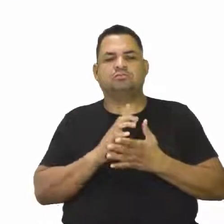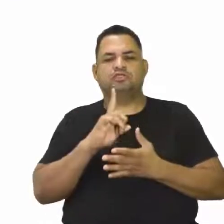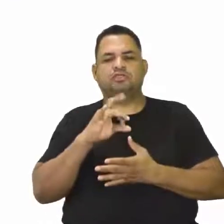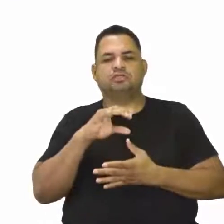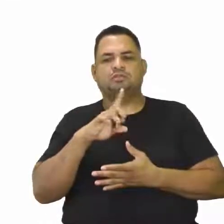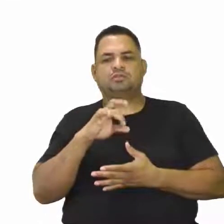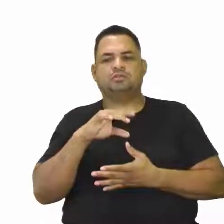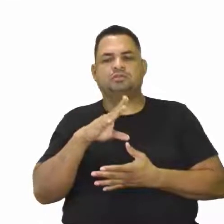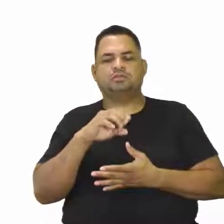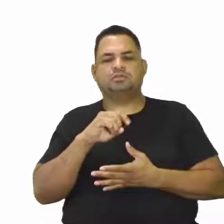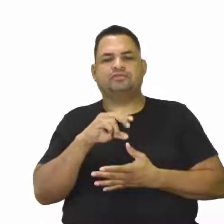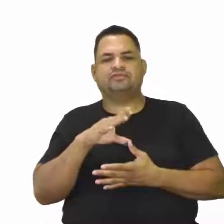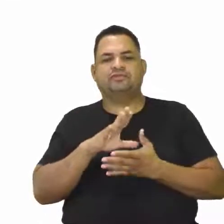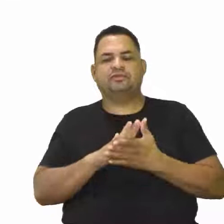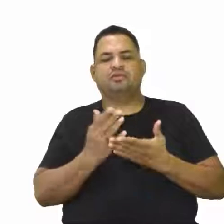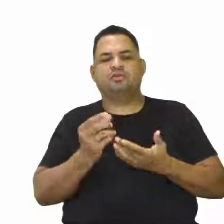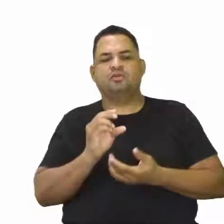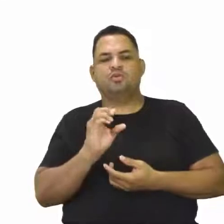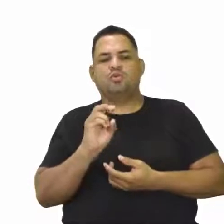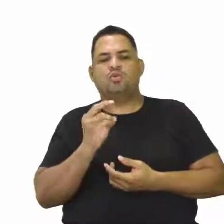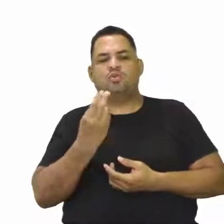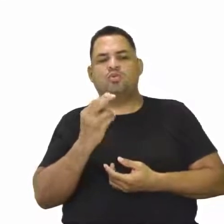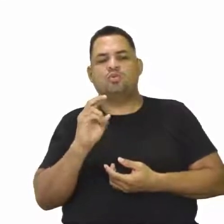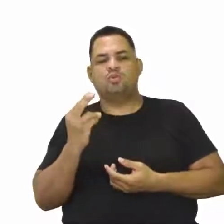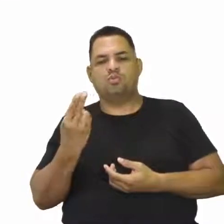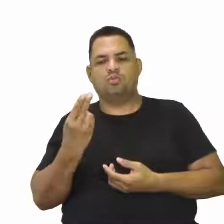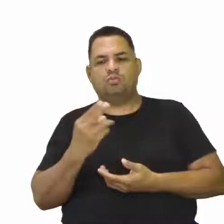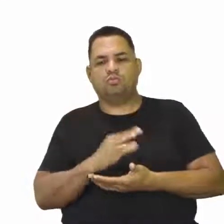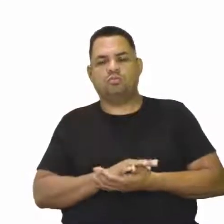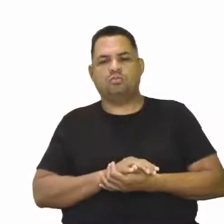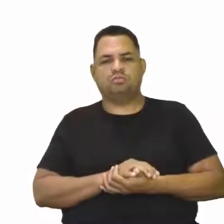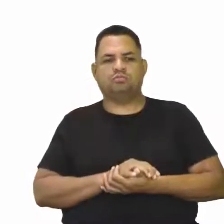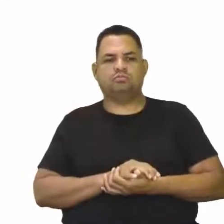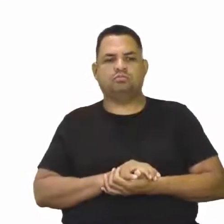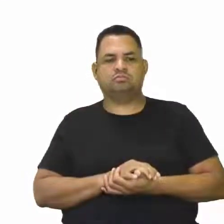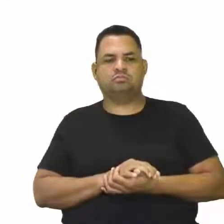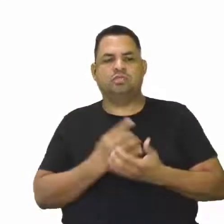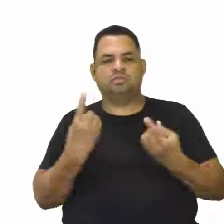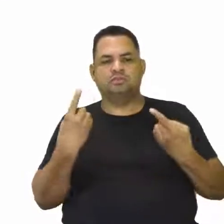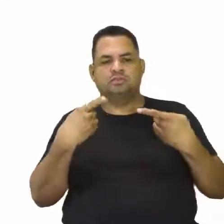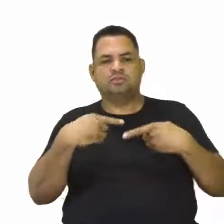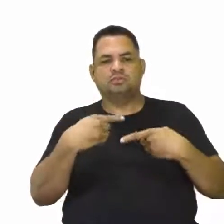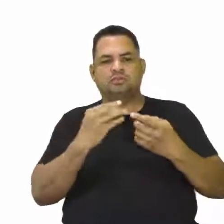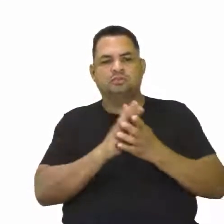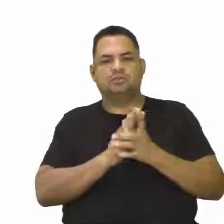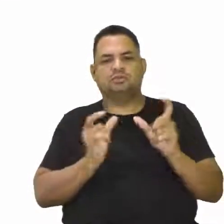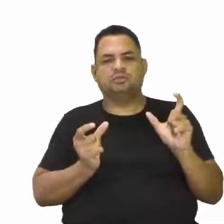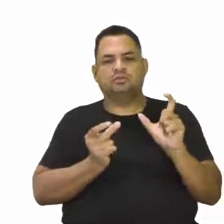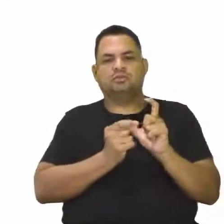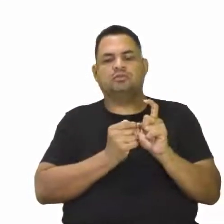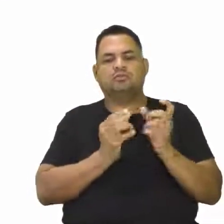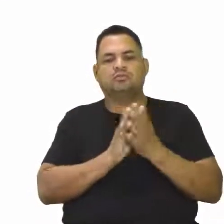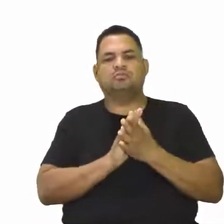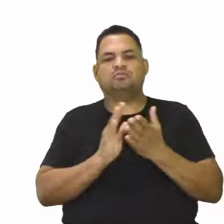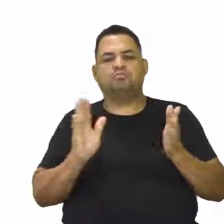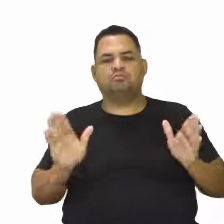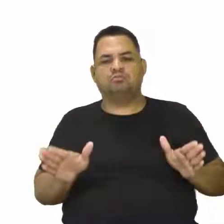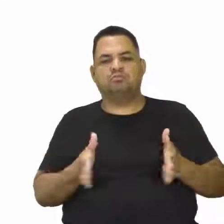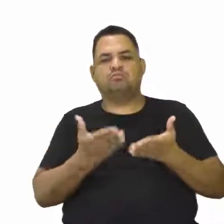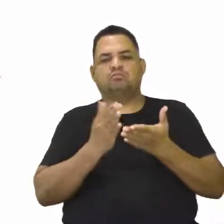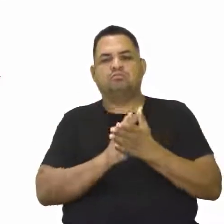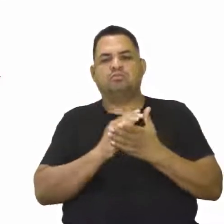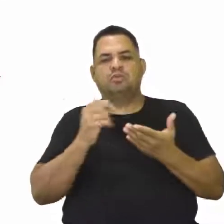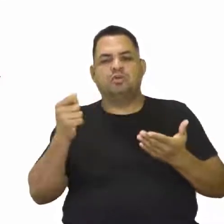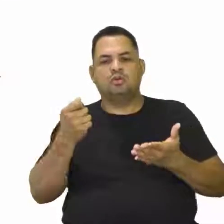porque pode ser ou. Parzinho, né? Ou. Isso mesmo. Adversativa, conjunções que promovem correção